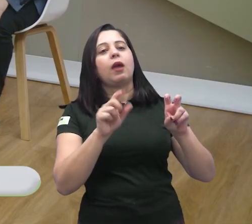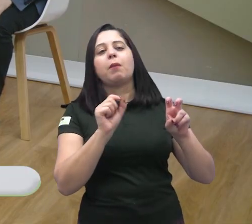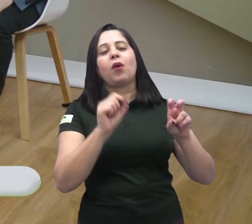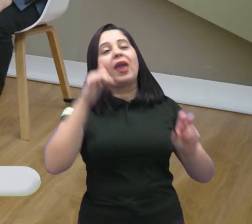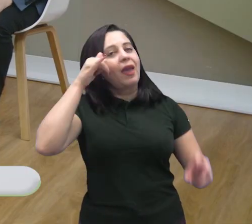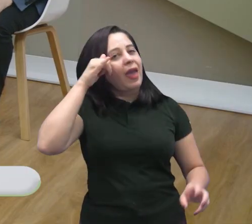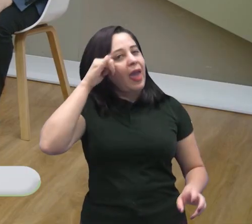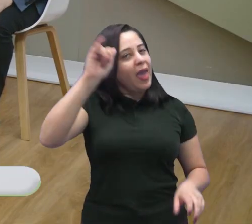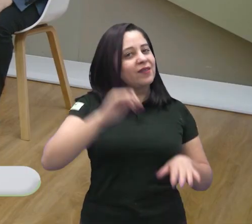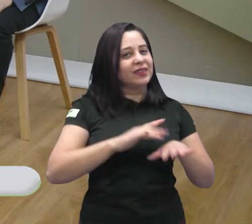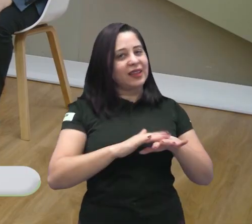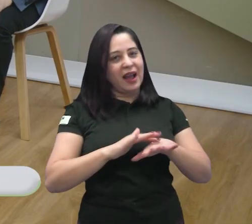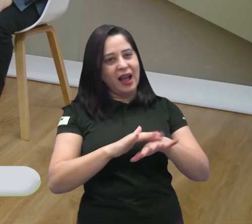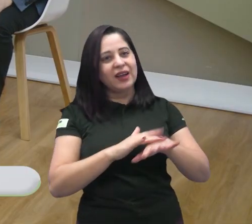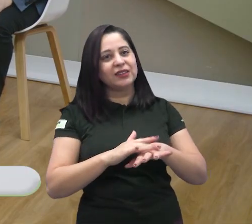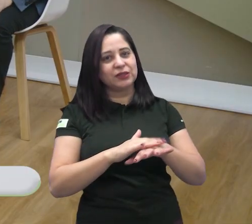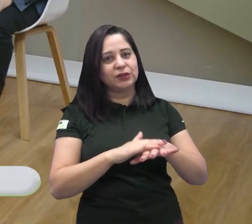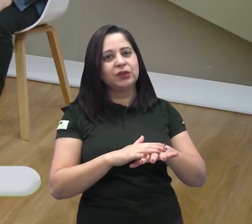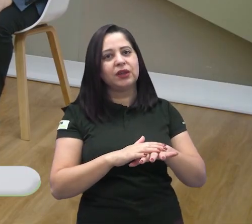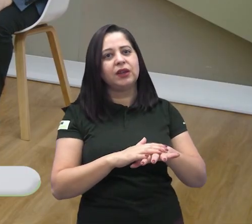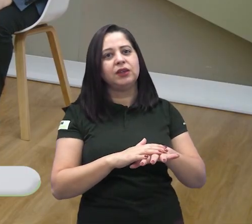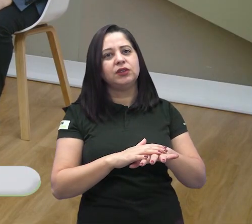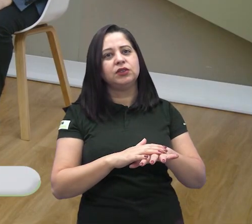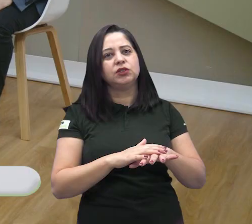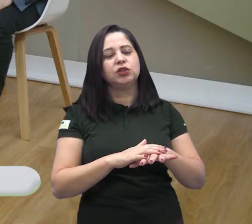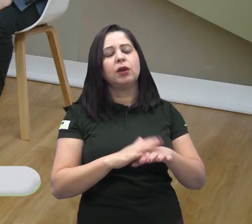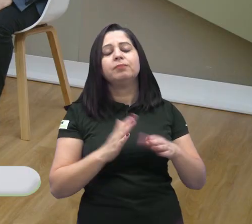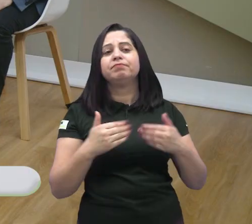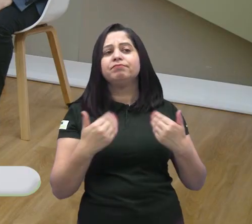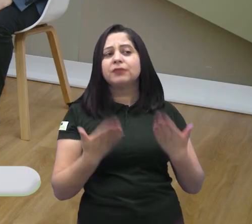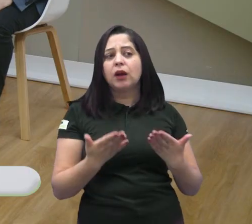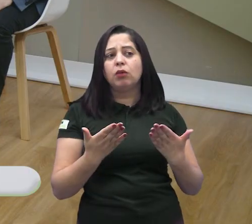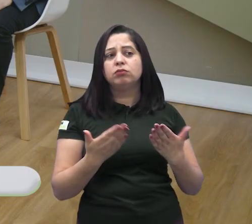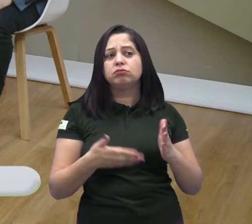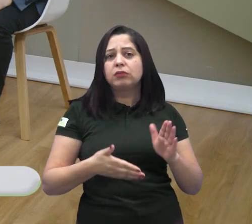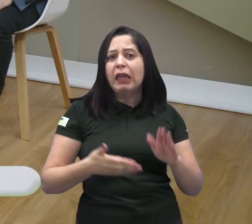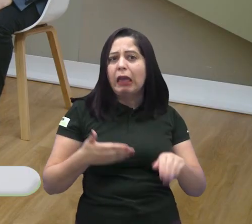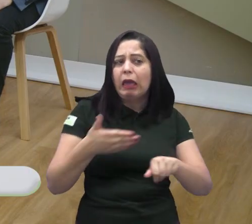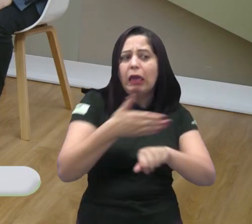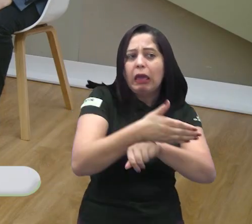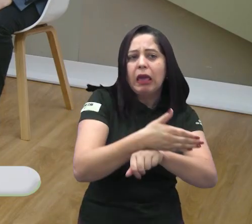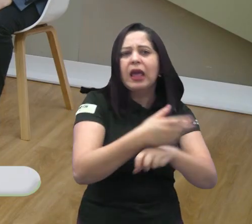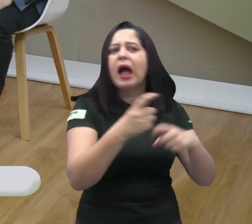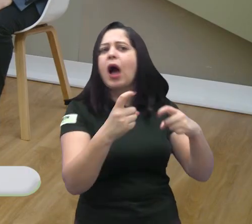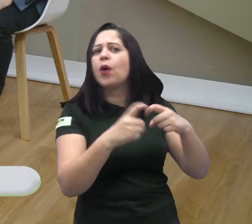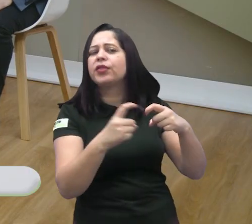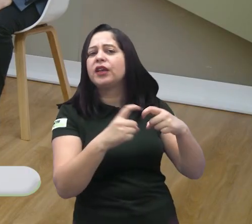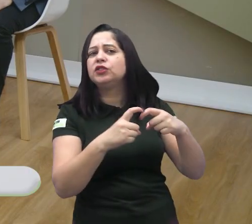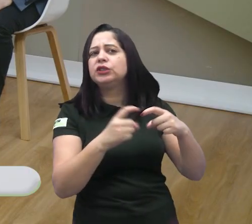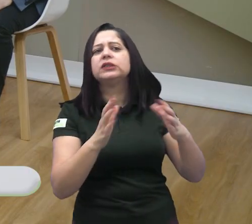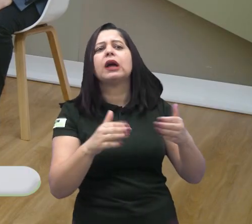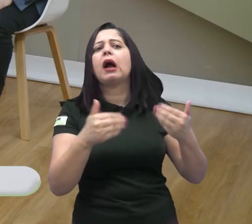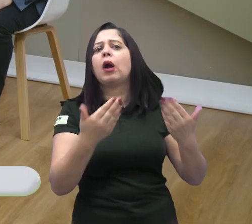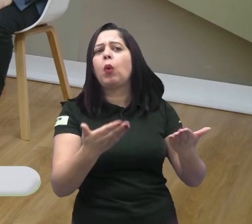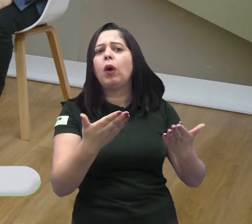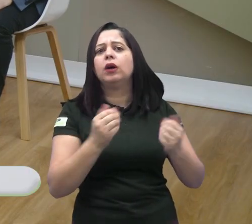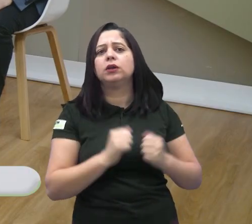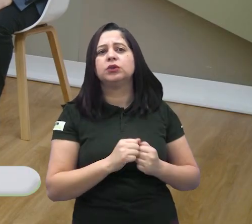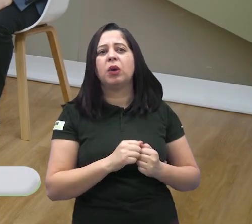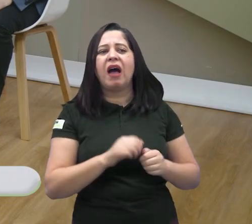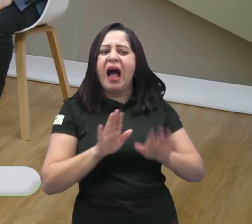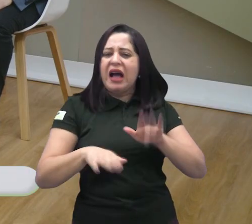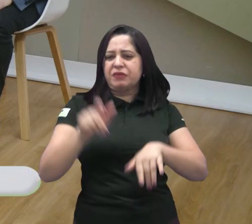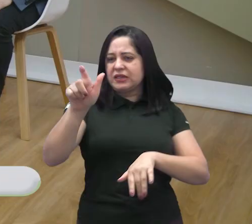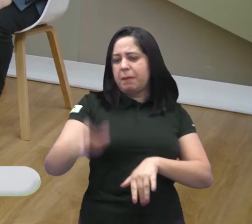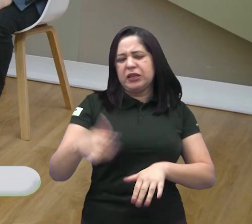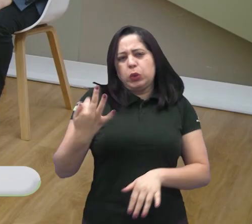de prevenção, né, é o foco do De Bem com Você, qual que é o período ideal para procurar o dentista, para fazer a prevenção, mesmo sem